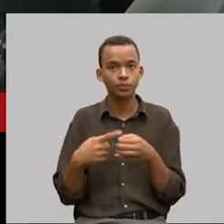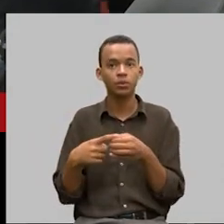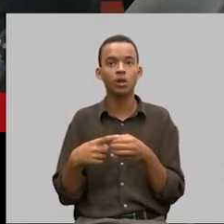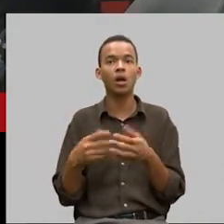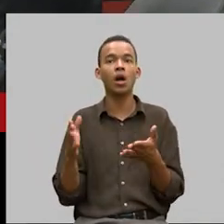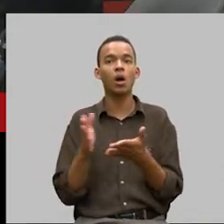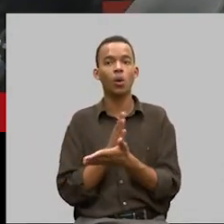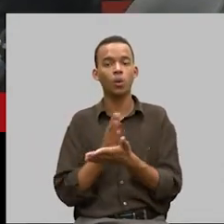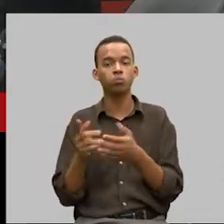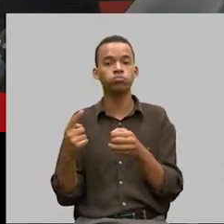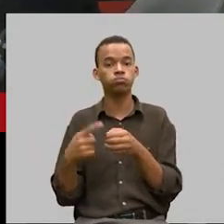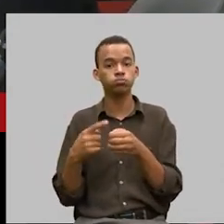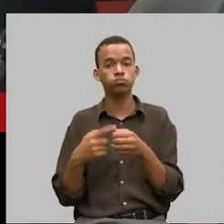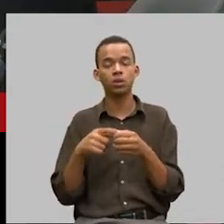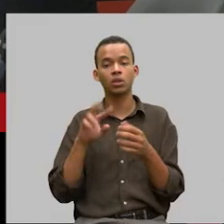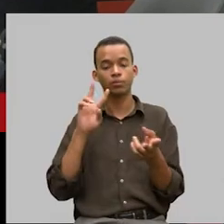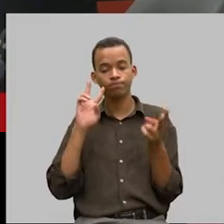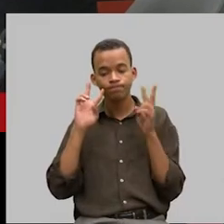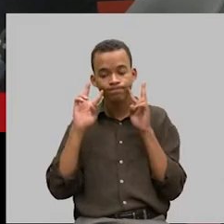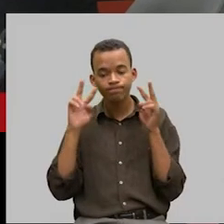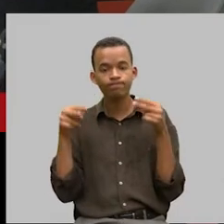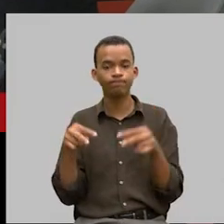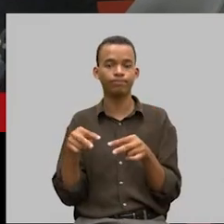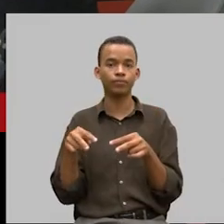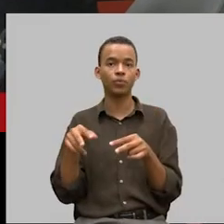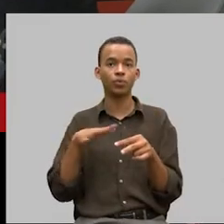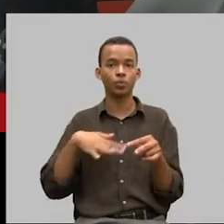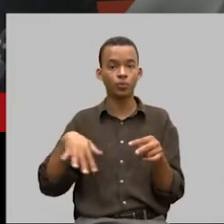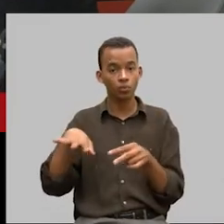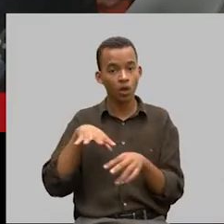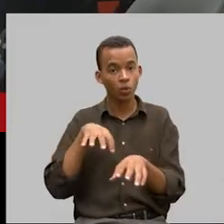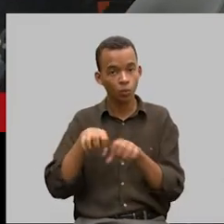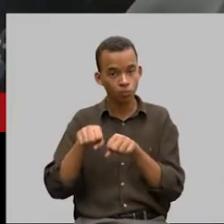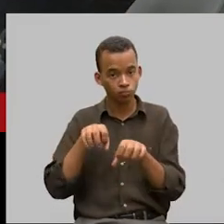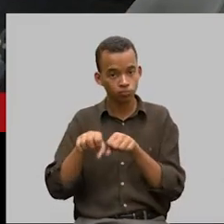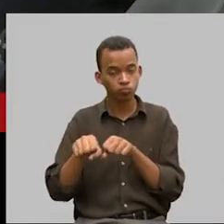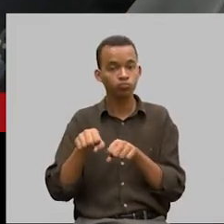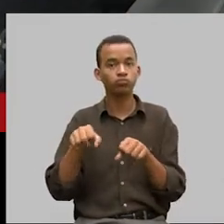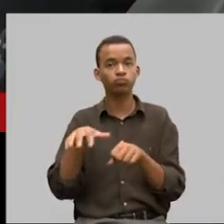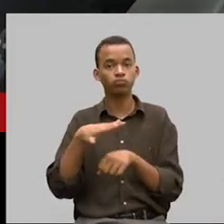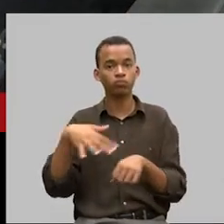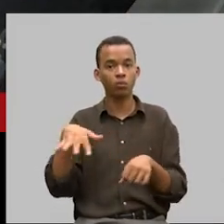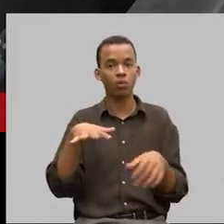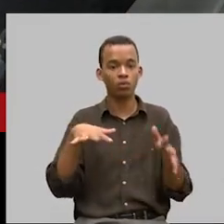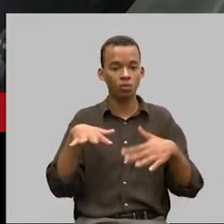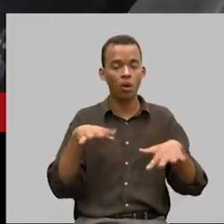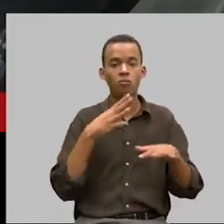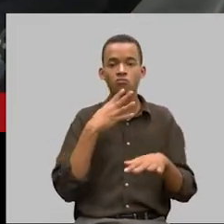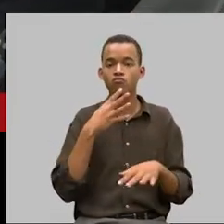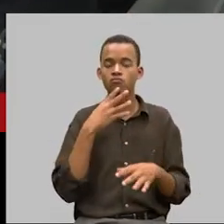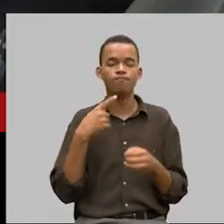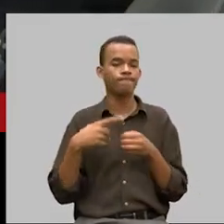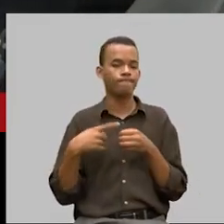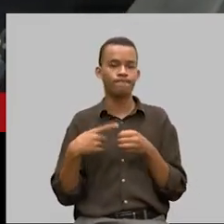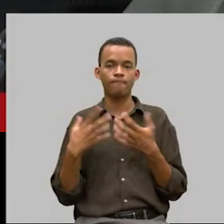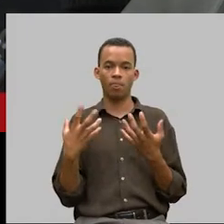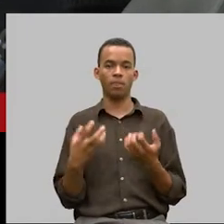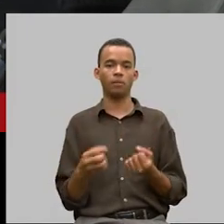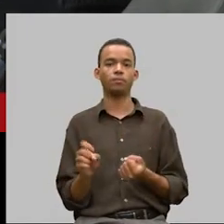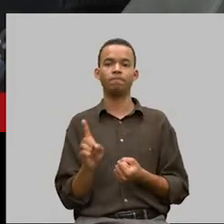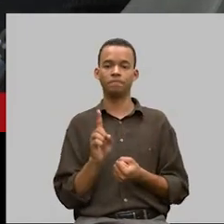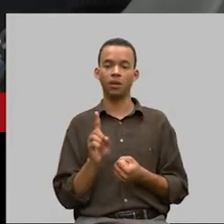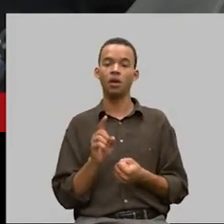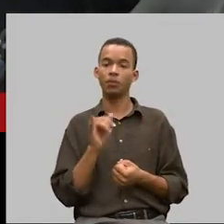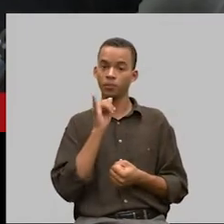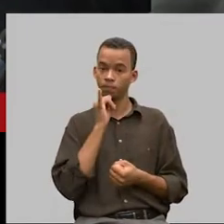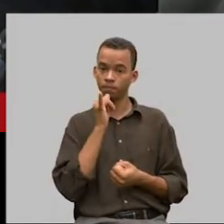reconhecem a formação por área de conhecimento e e eu trouxe um caso aqui especificamente daqui da nossa cidade que a gente